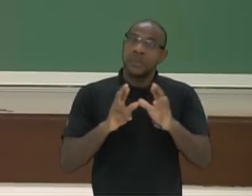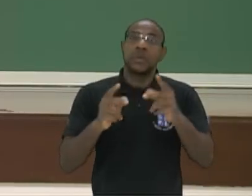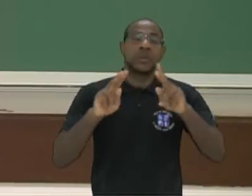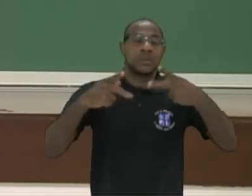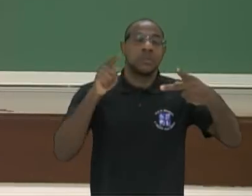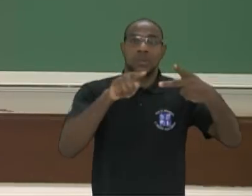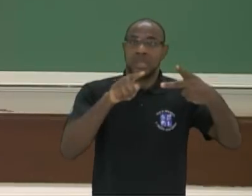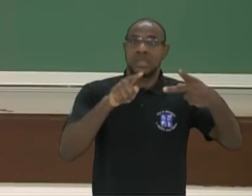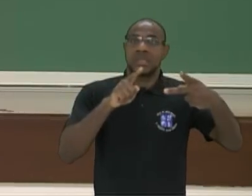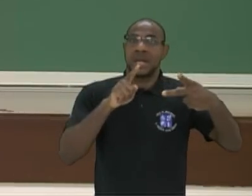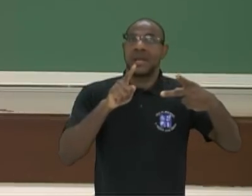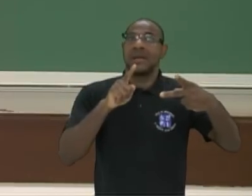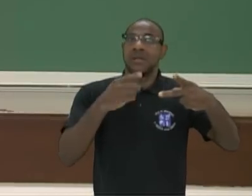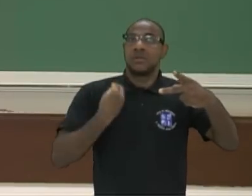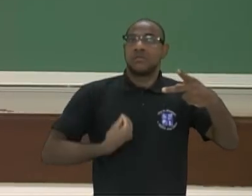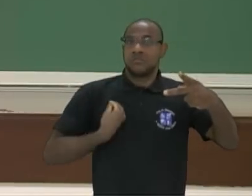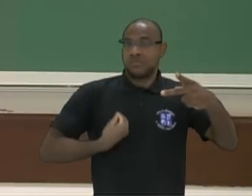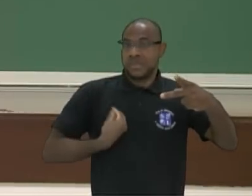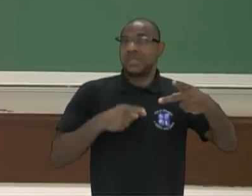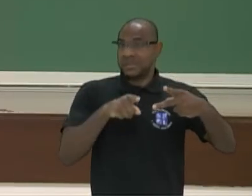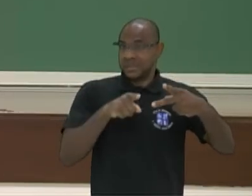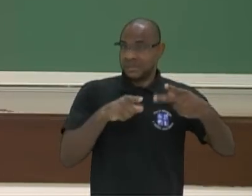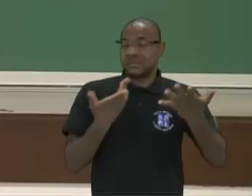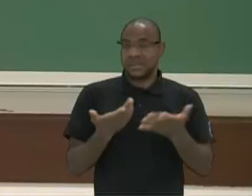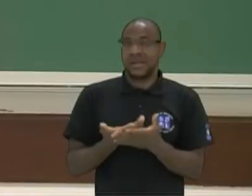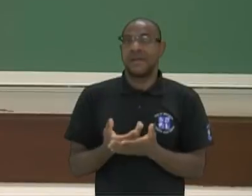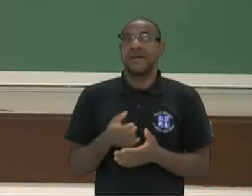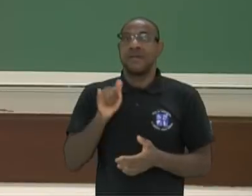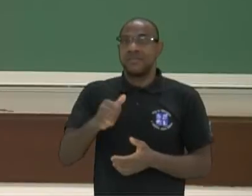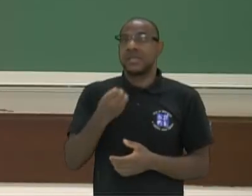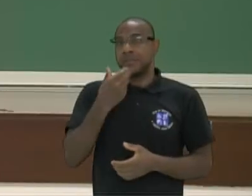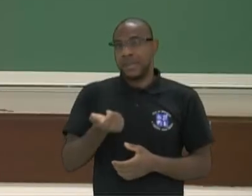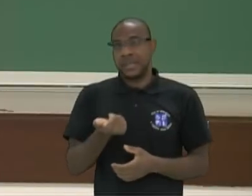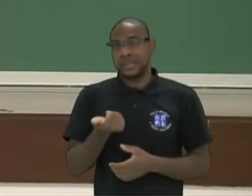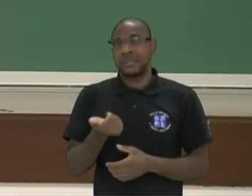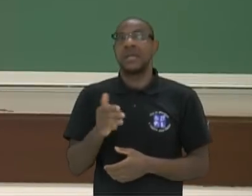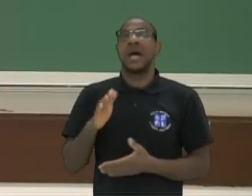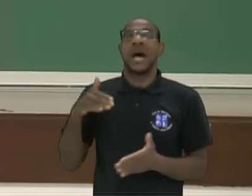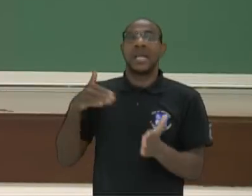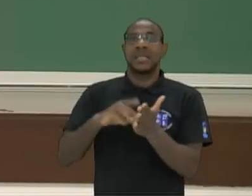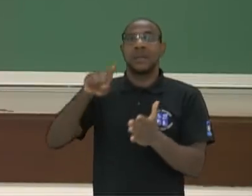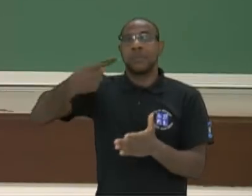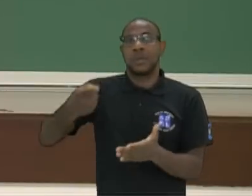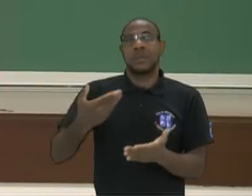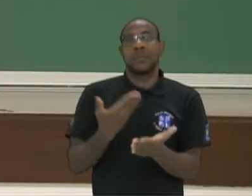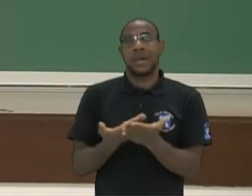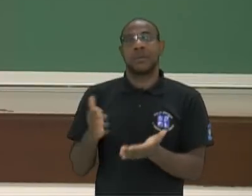escola. Fiquem bem, fiquem com Deus. Um beijo para todos. Tchau, pessoal.